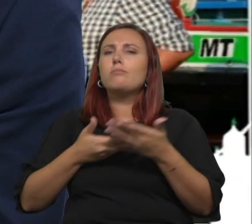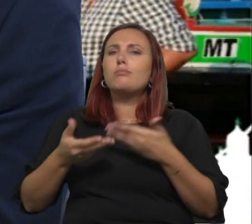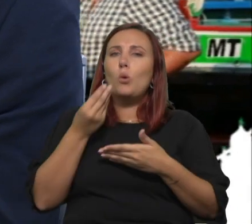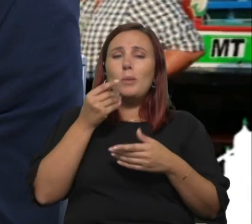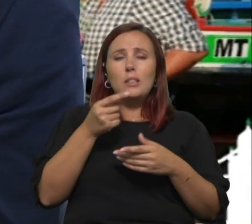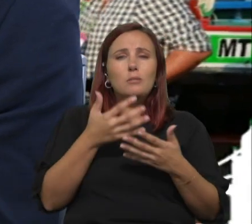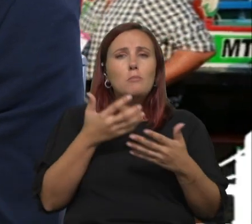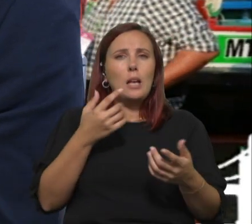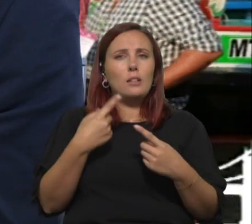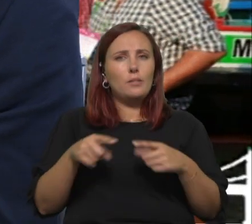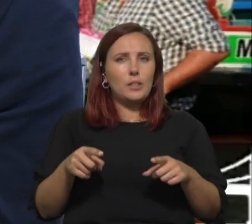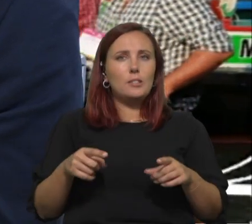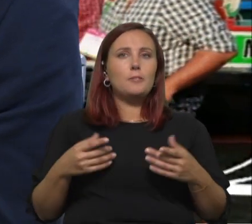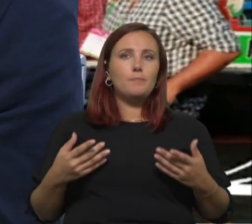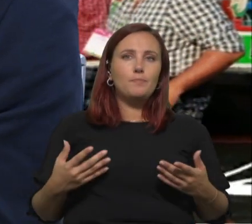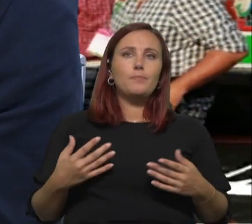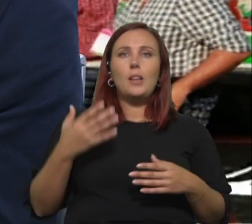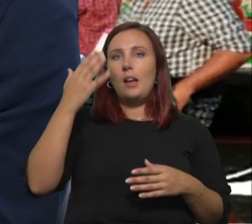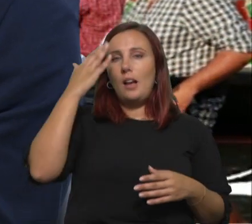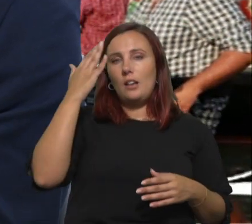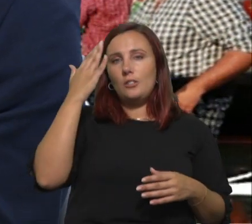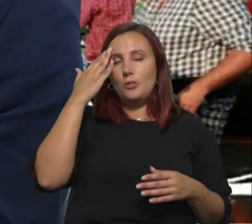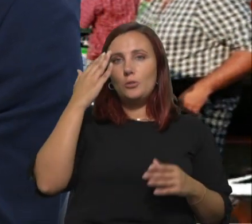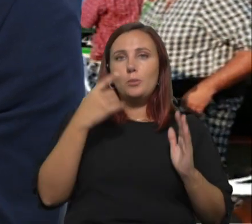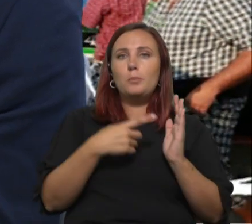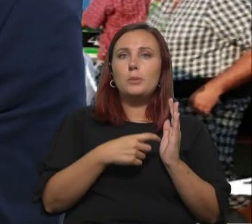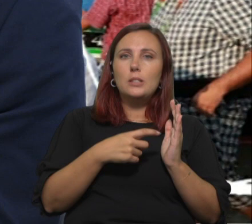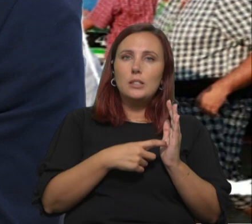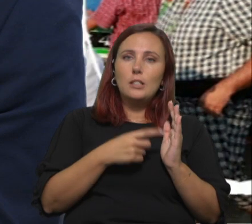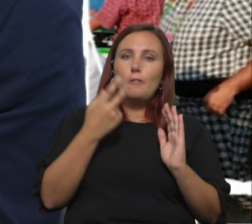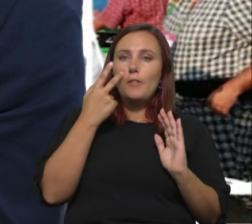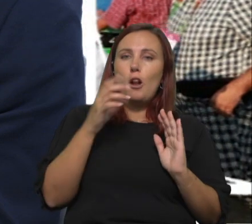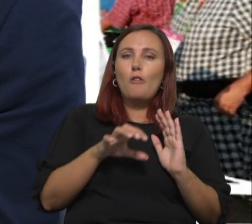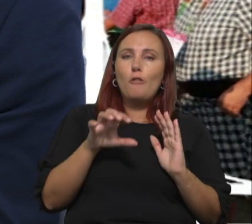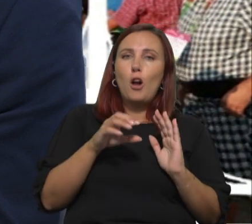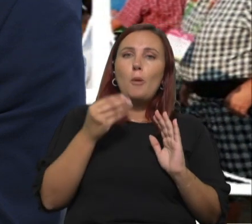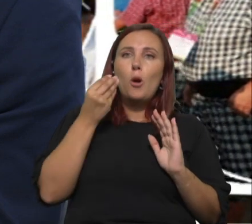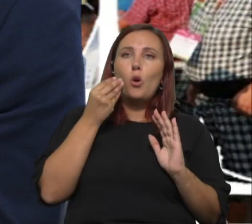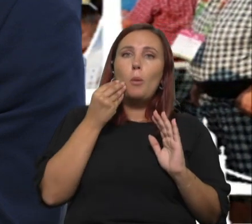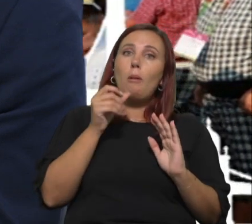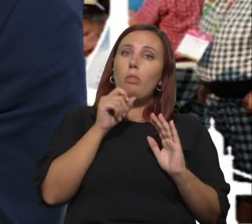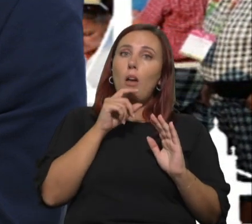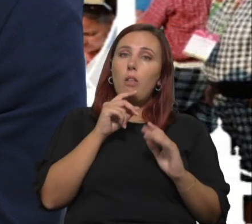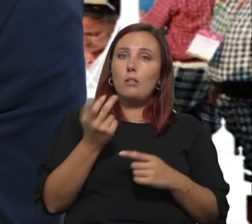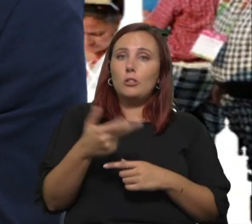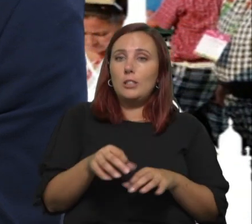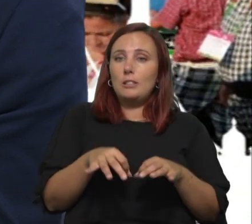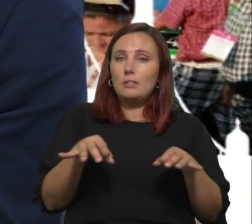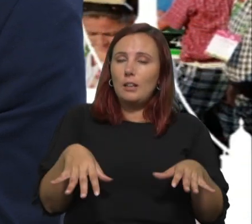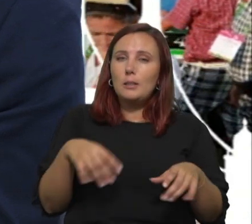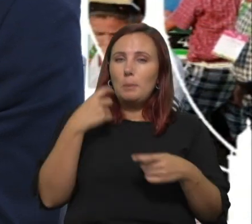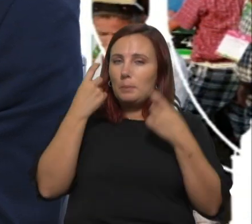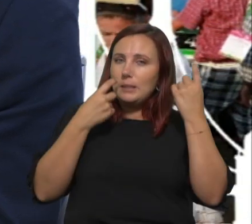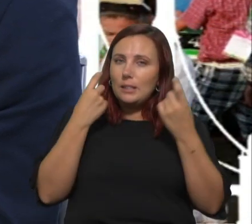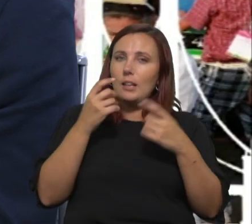E, portanto, penso que precisamos de encontrar um modo para que isso possa acontecer, O